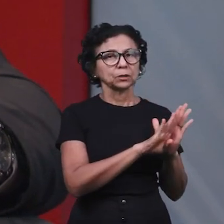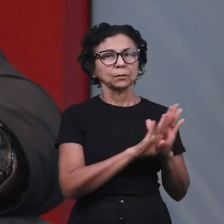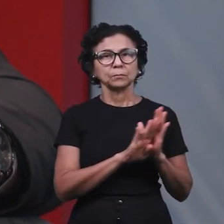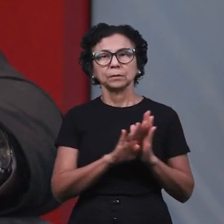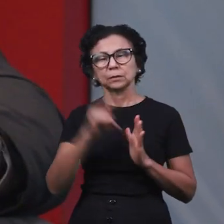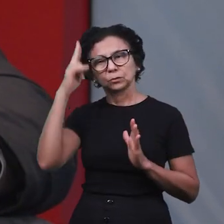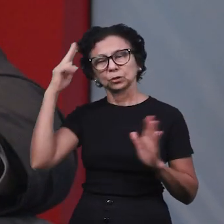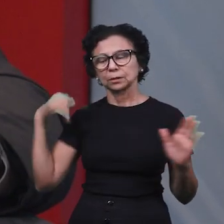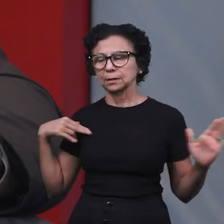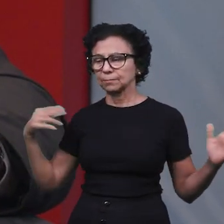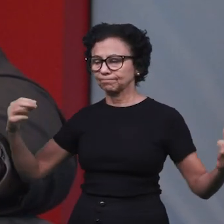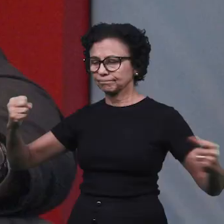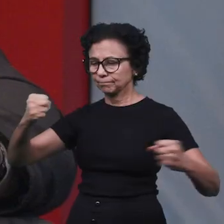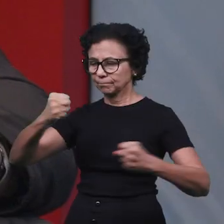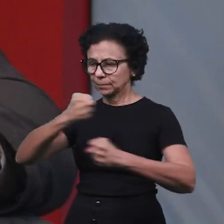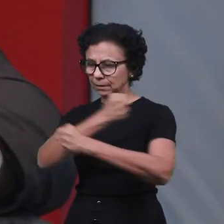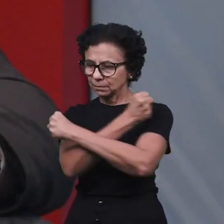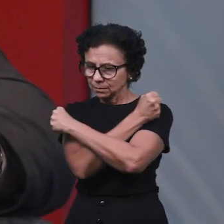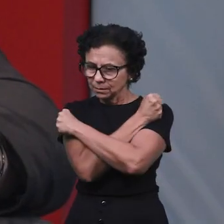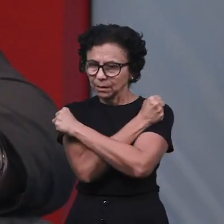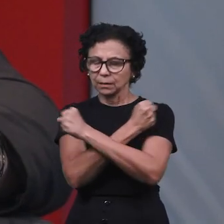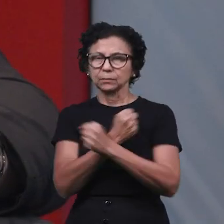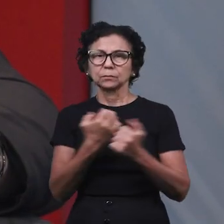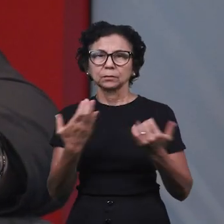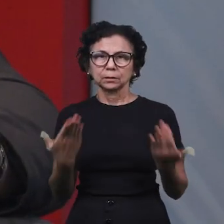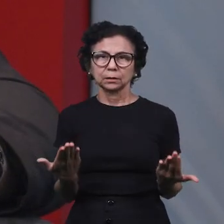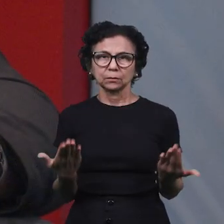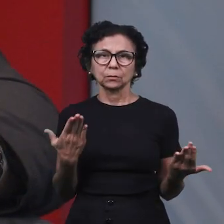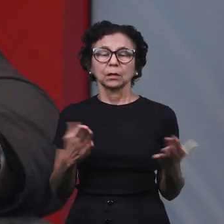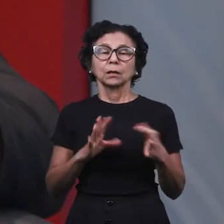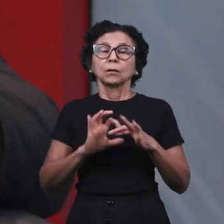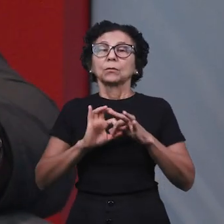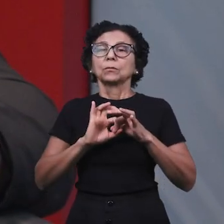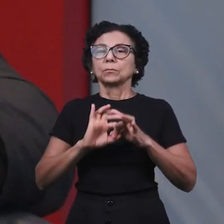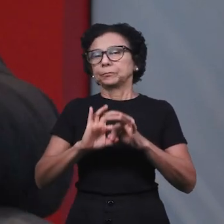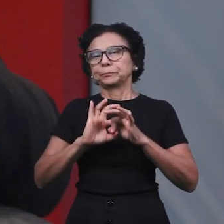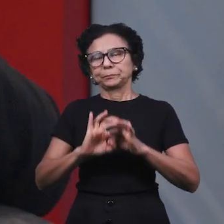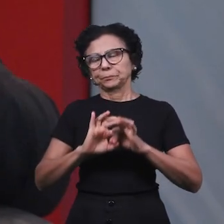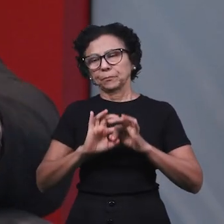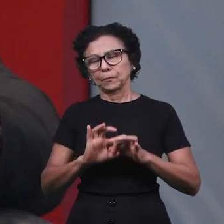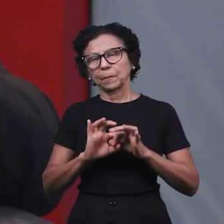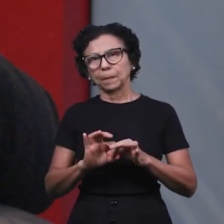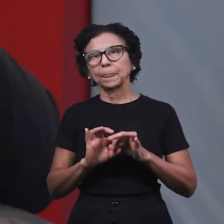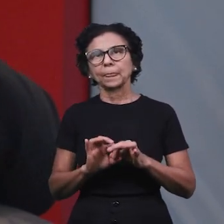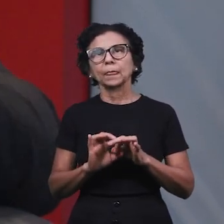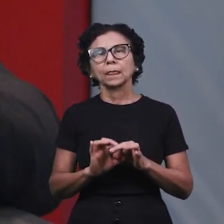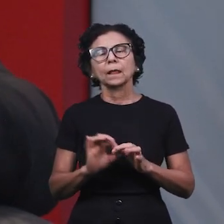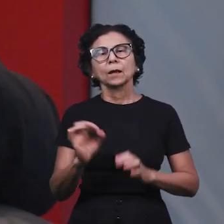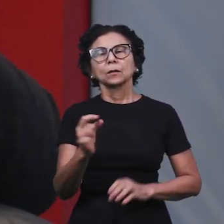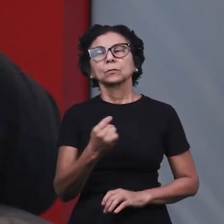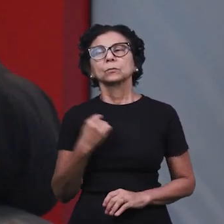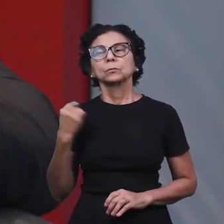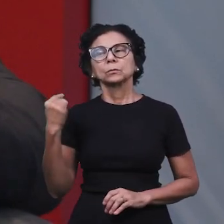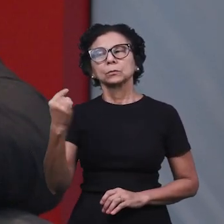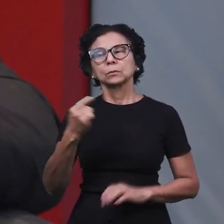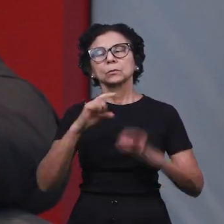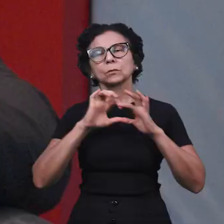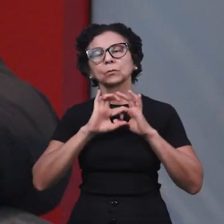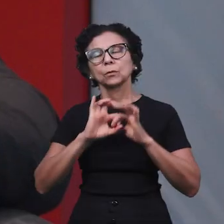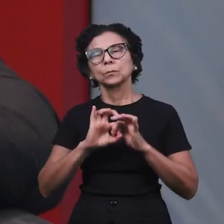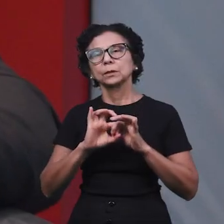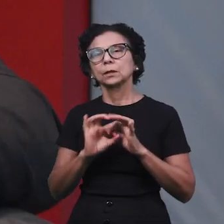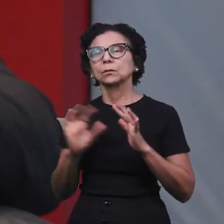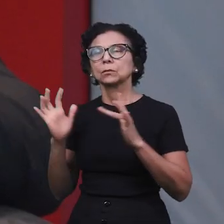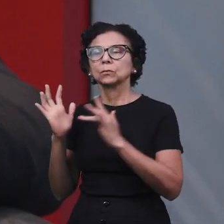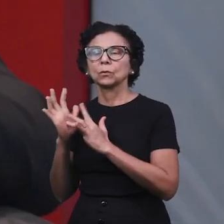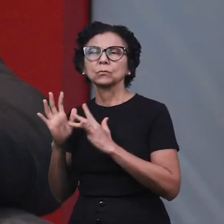se abraçaram. Ou seja, é a comunhão. Nós, quando estamos em Jesus,